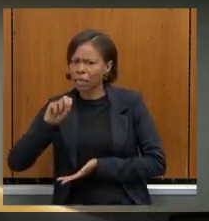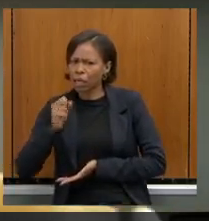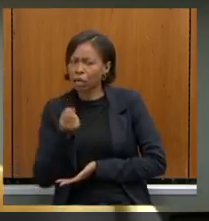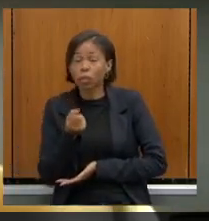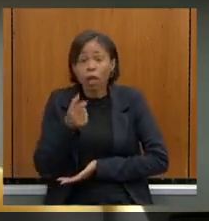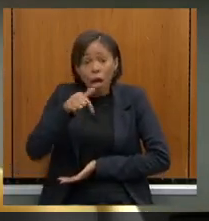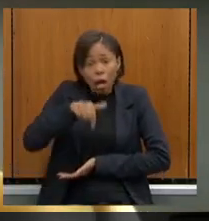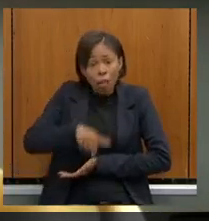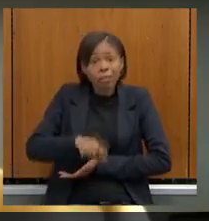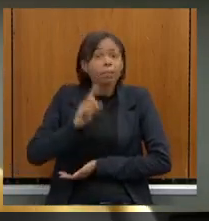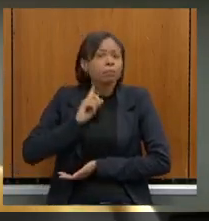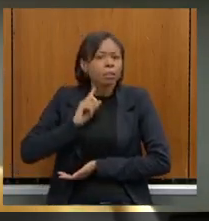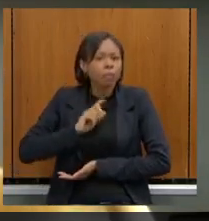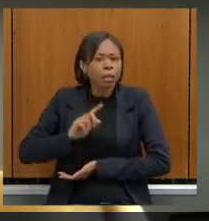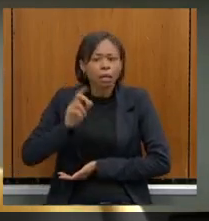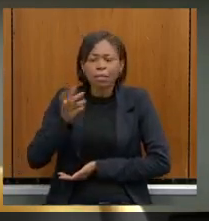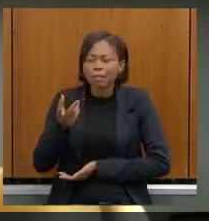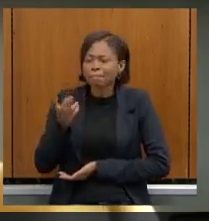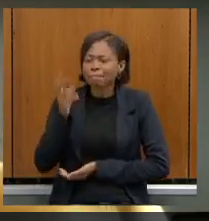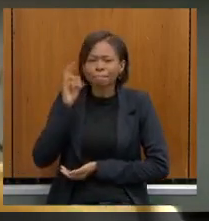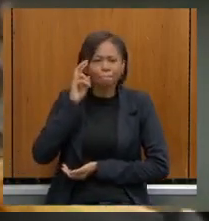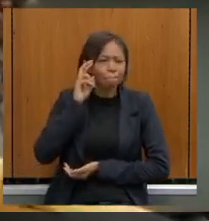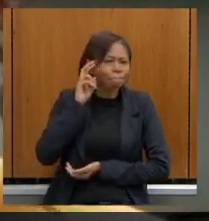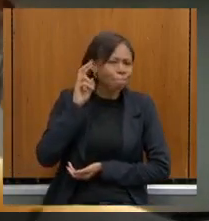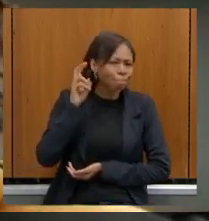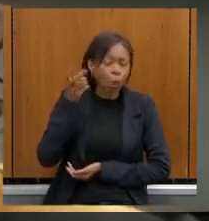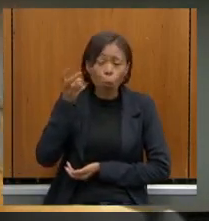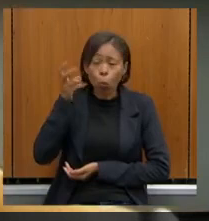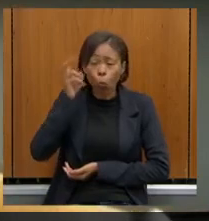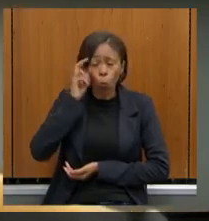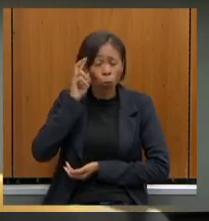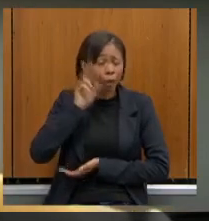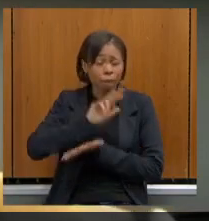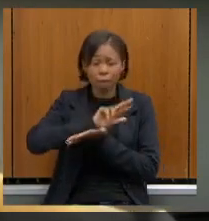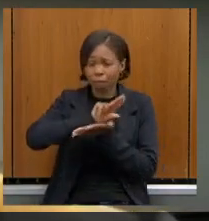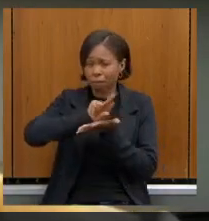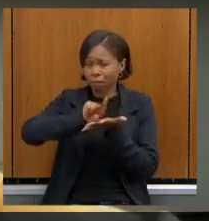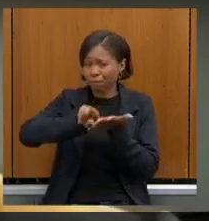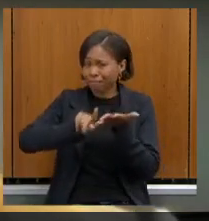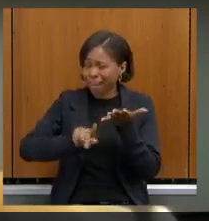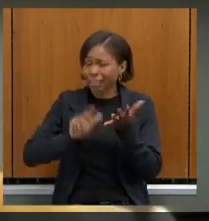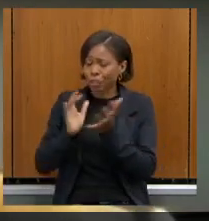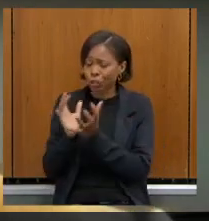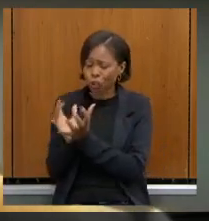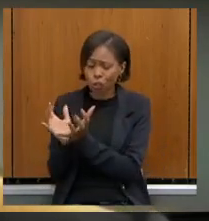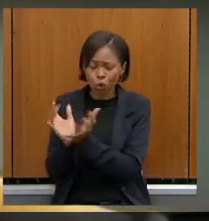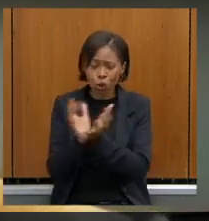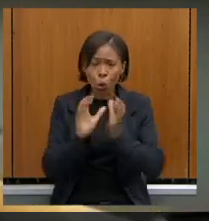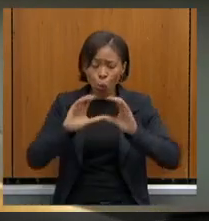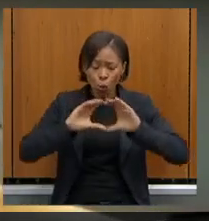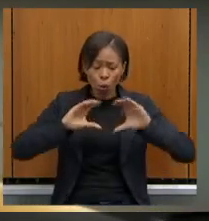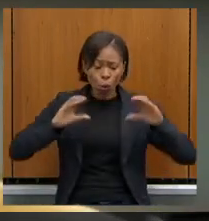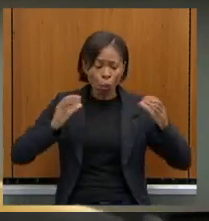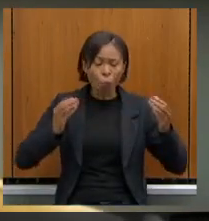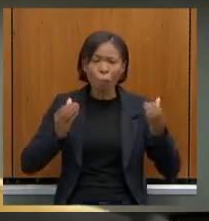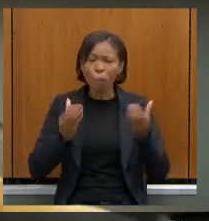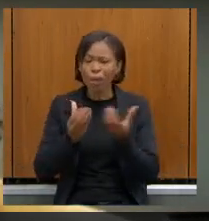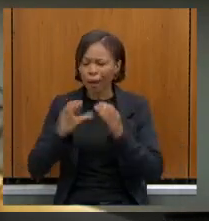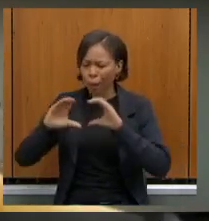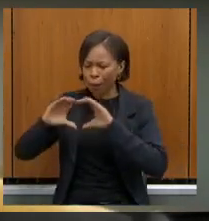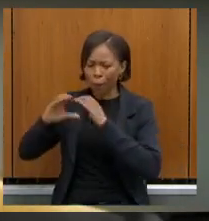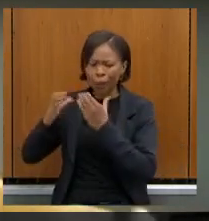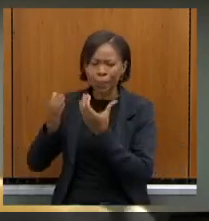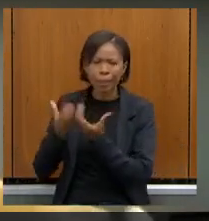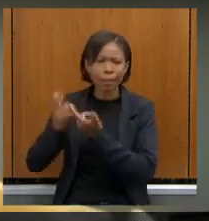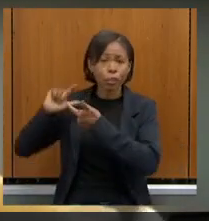Gerais uma rica cultura uma diversidade grande de povos e comunidades tradicionais que tem toda uma memória uma sabedoria